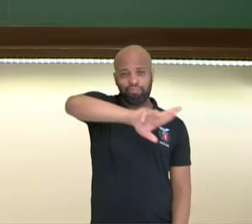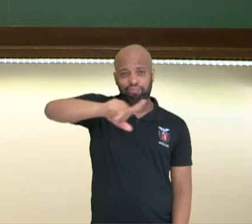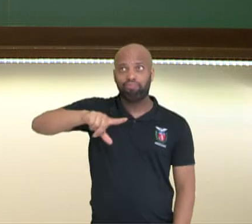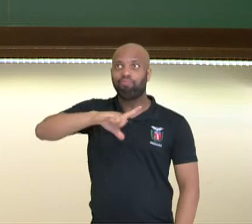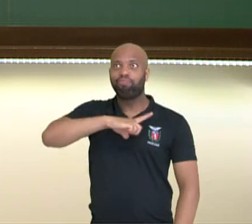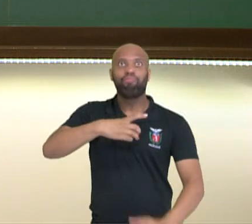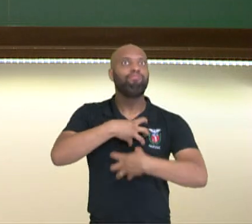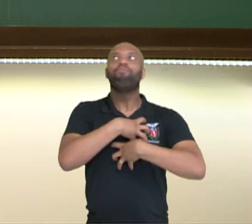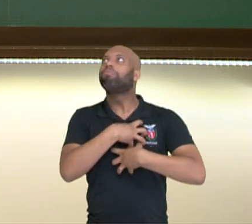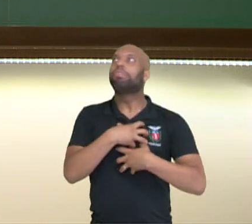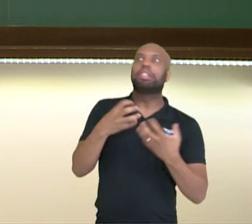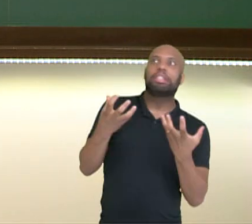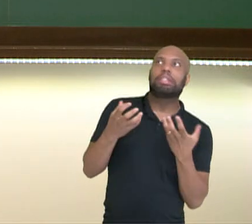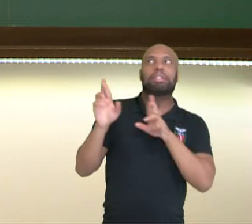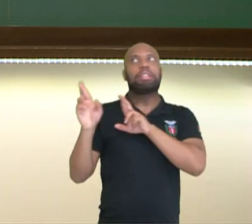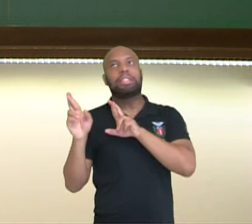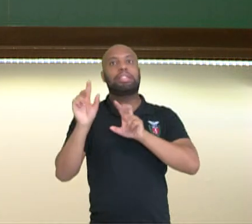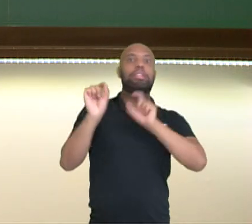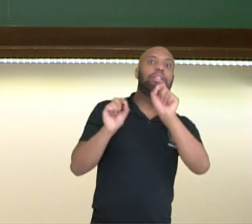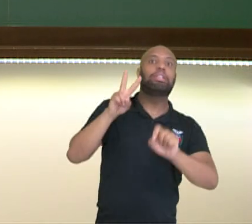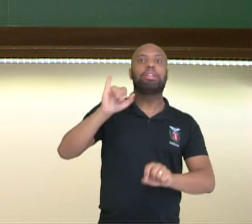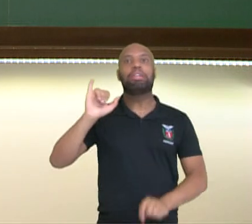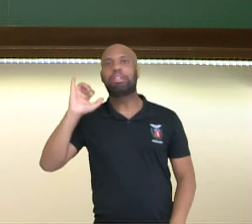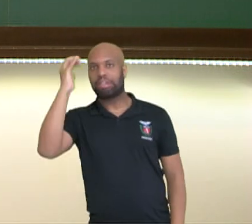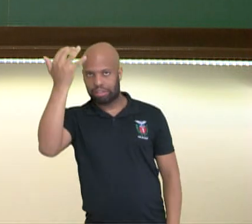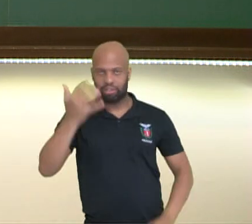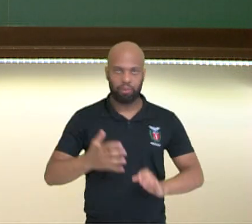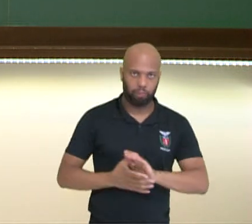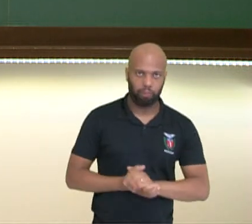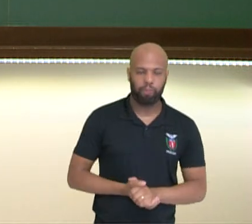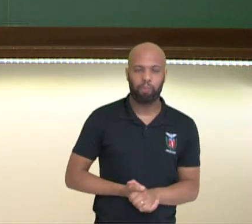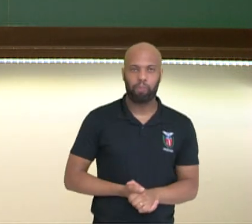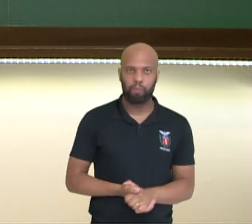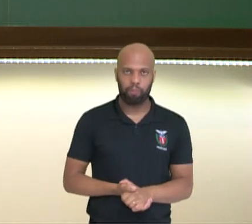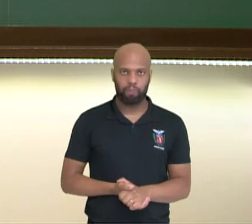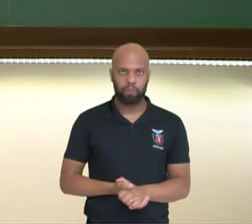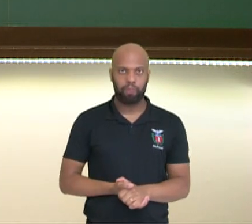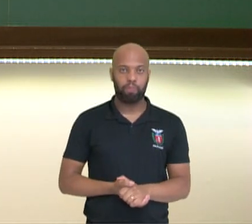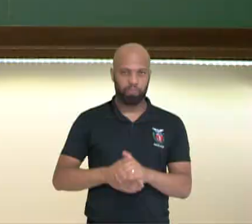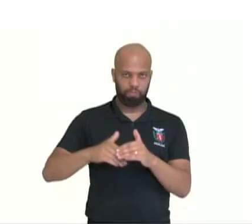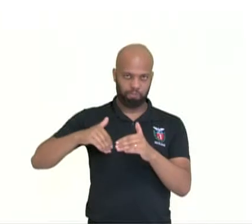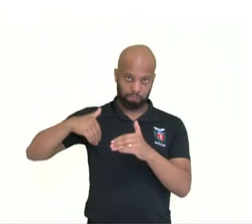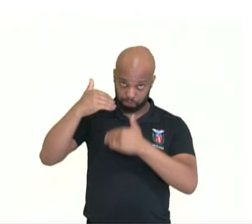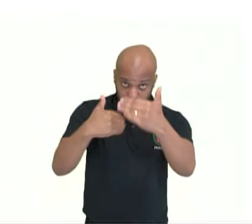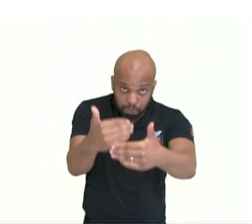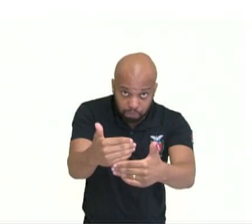aqui, depois eu vou colocar entre aspas. Aqui ainda está no meu rascunho, combinado?